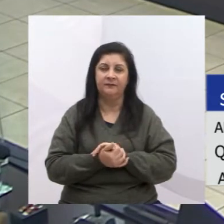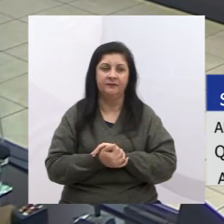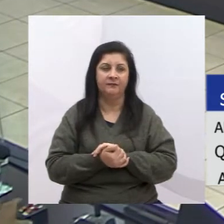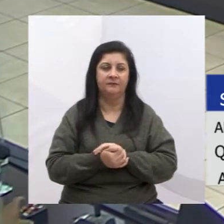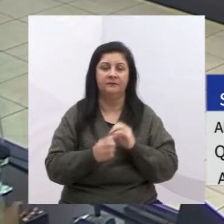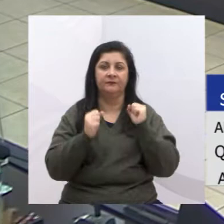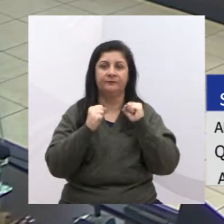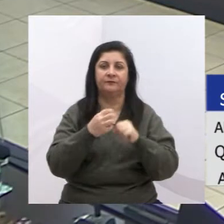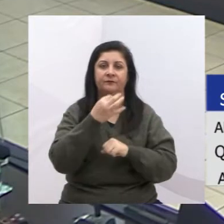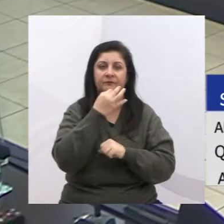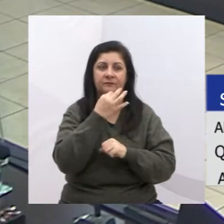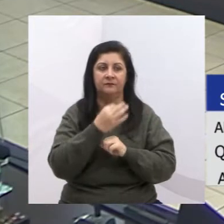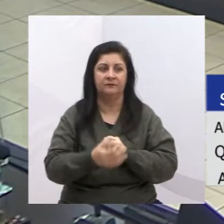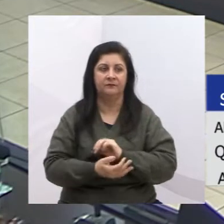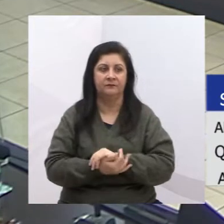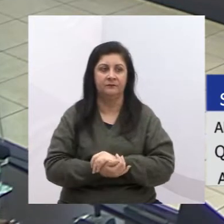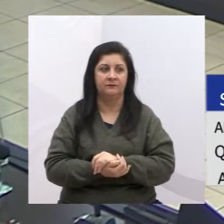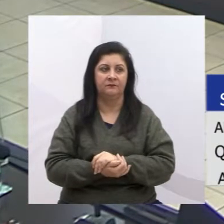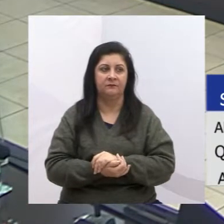projeto continua em discussão.